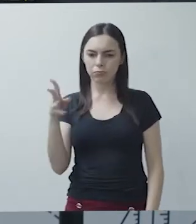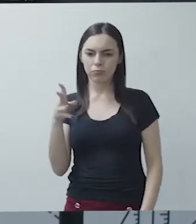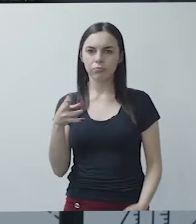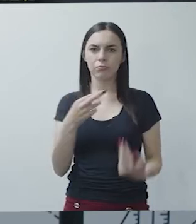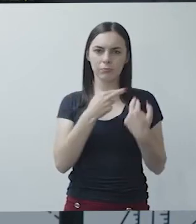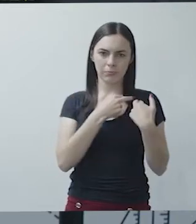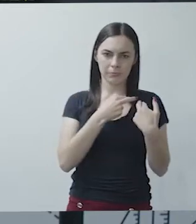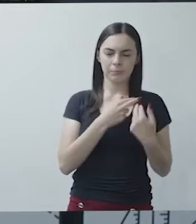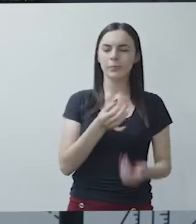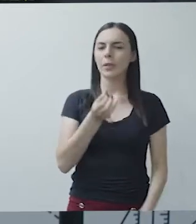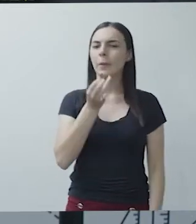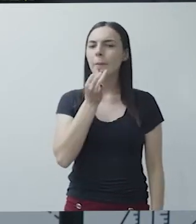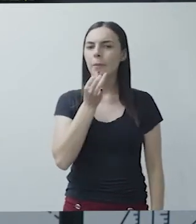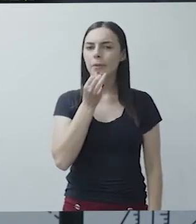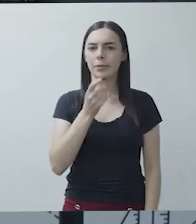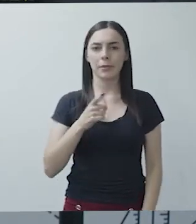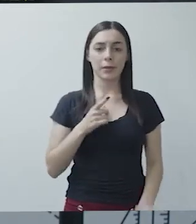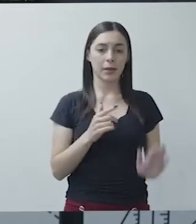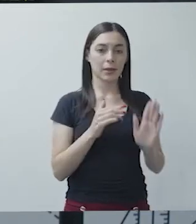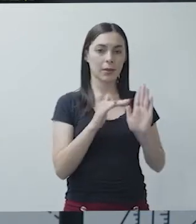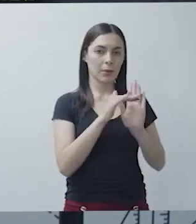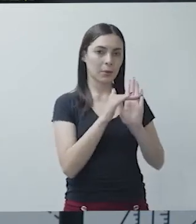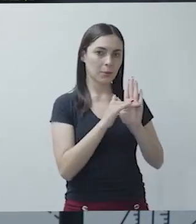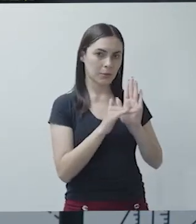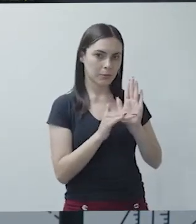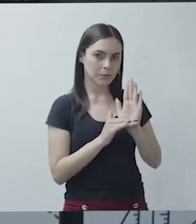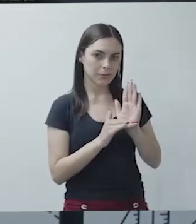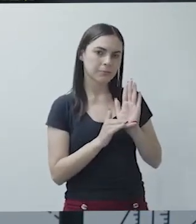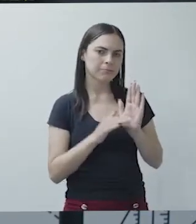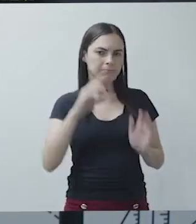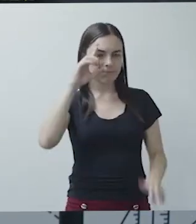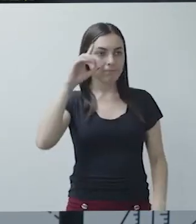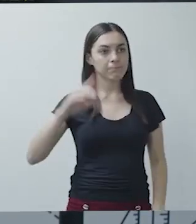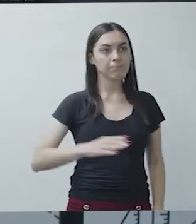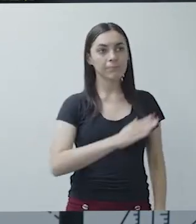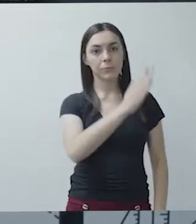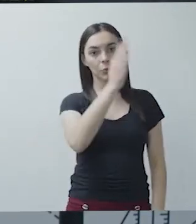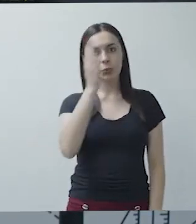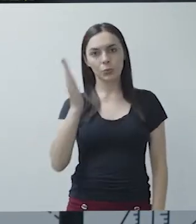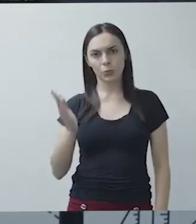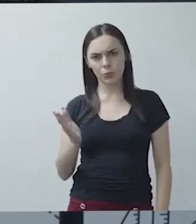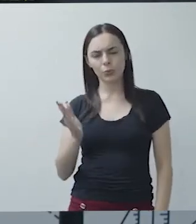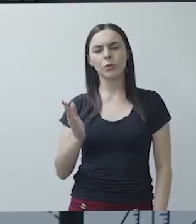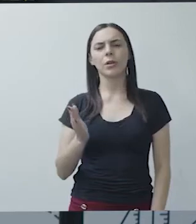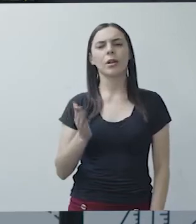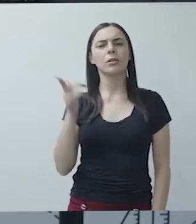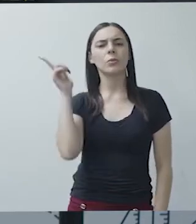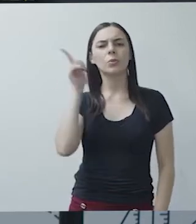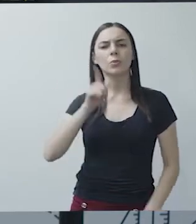então. Através da rotina que nós temos durante o dia, nós